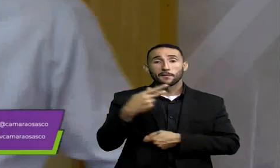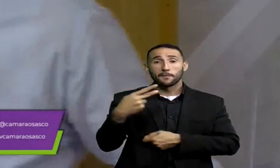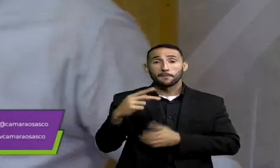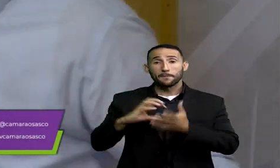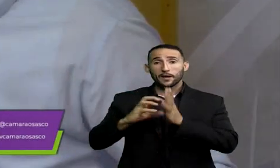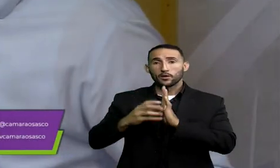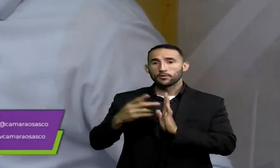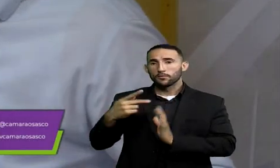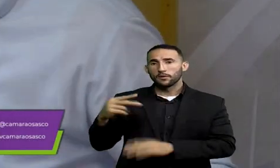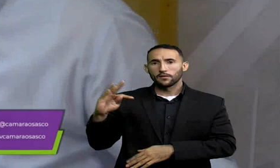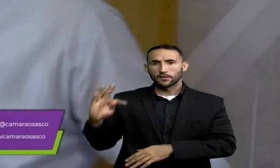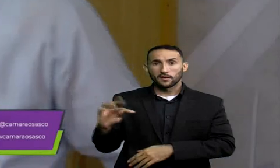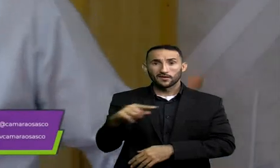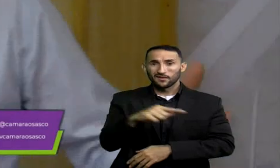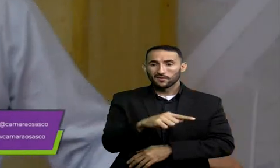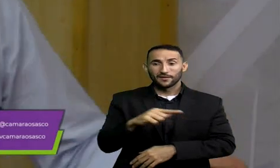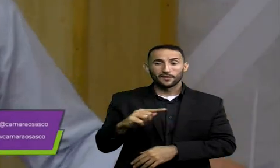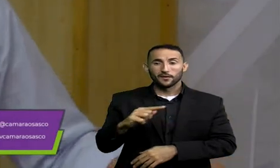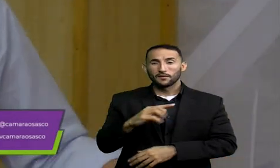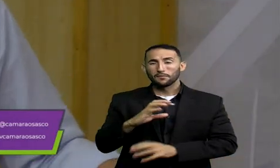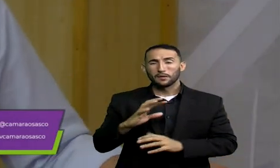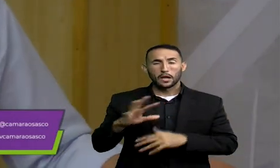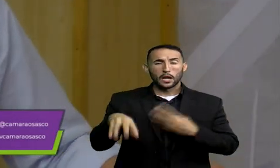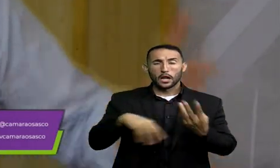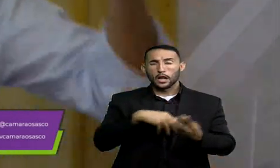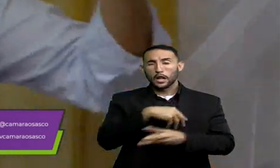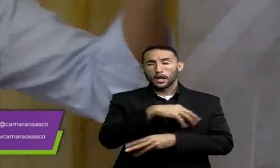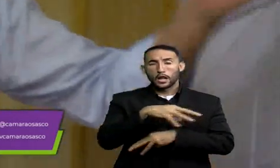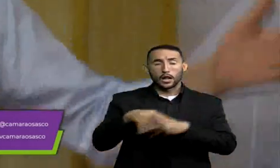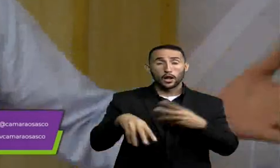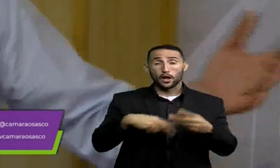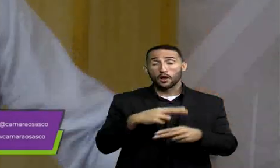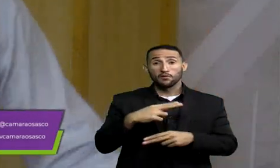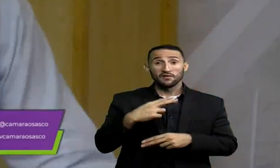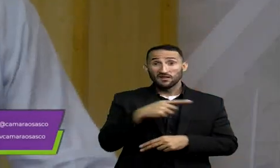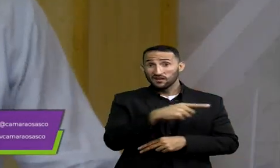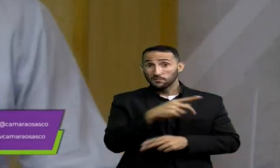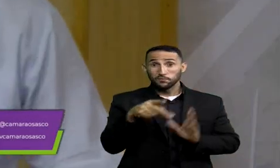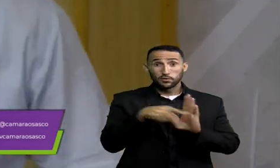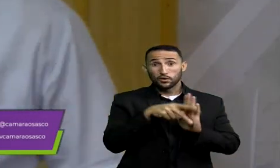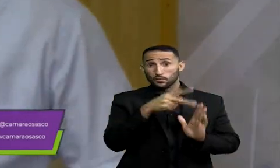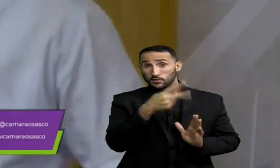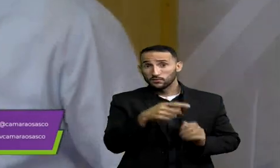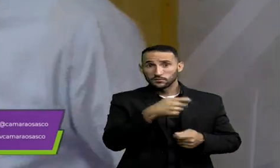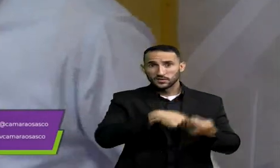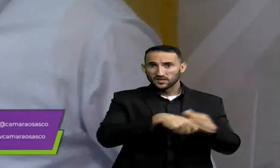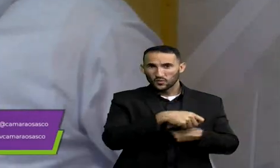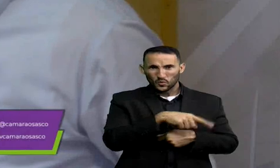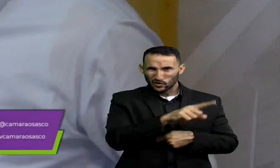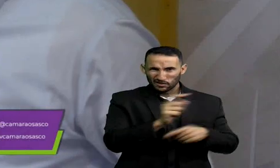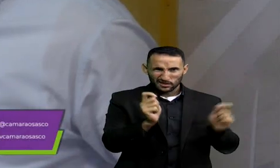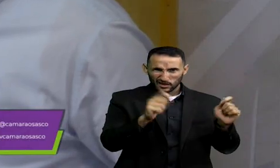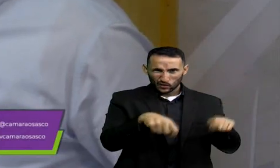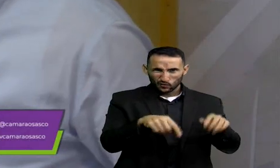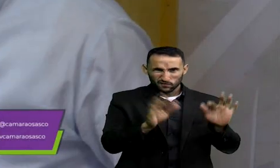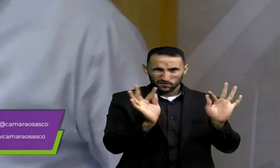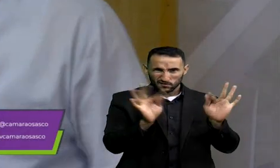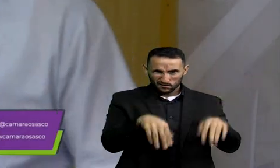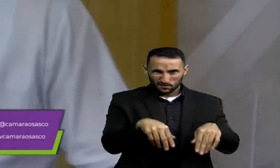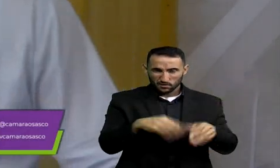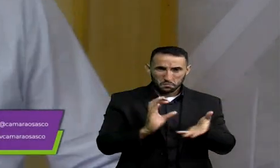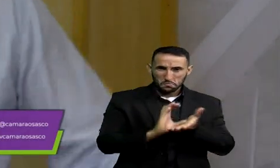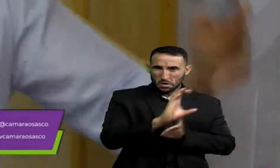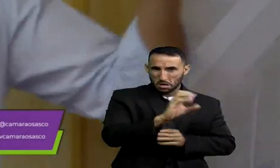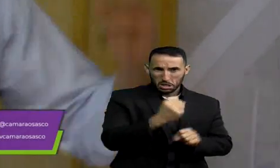sendo petista da administração petista e Osasco conseguiram terminar a Universidade Federal nem assim receberam recurso senhor